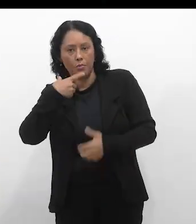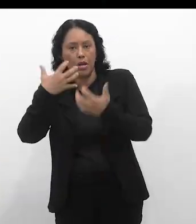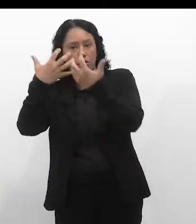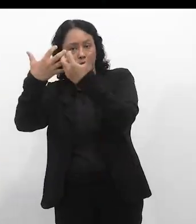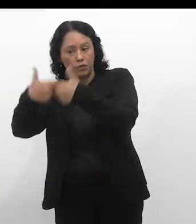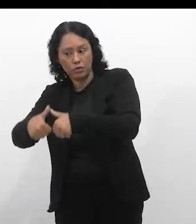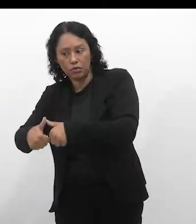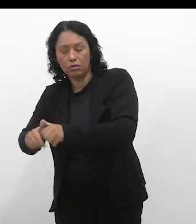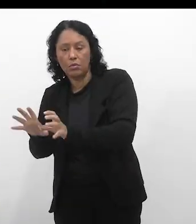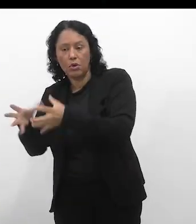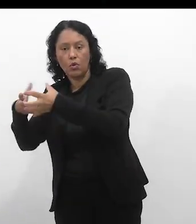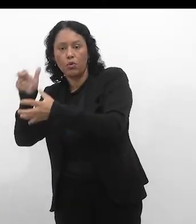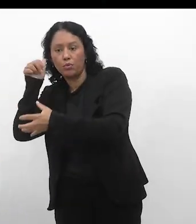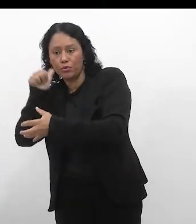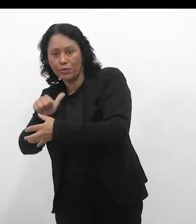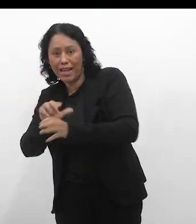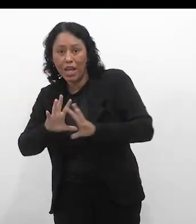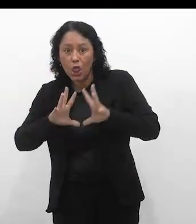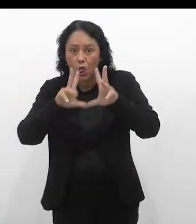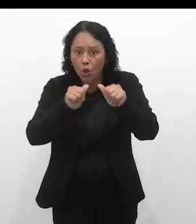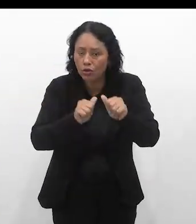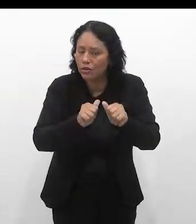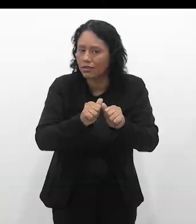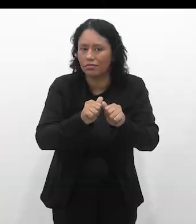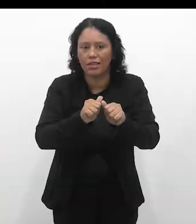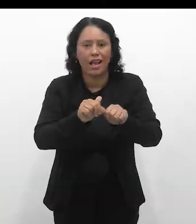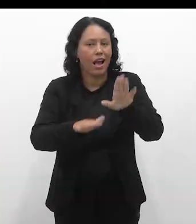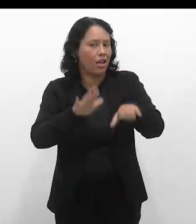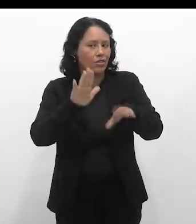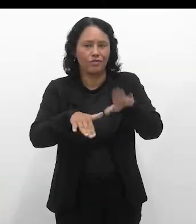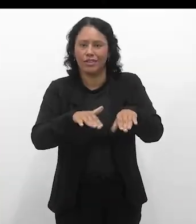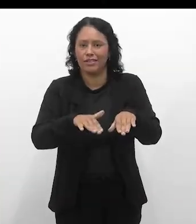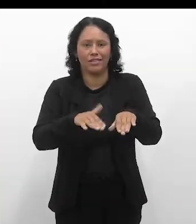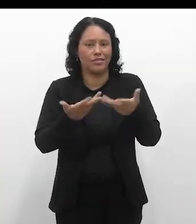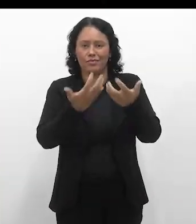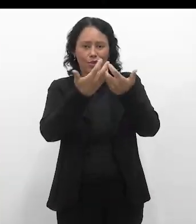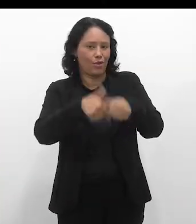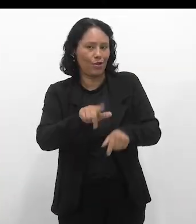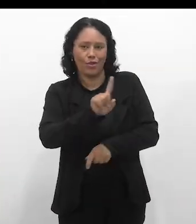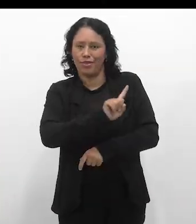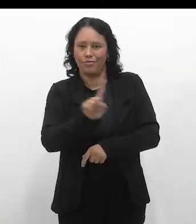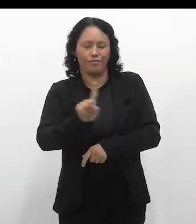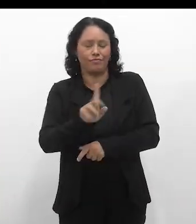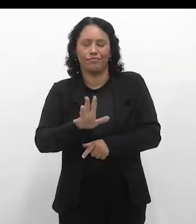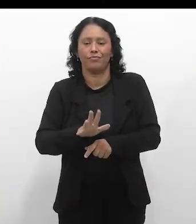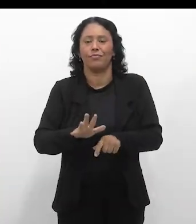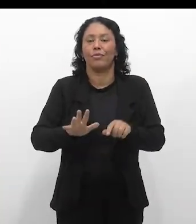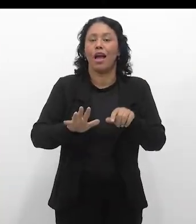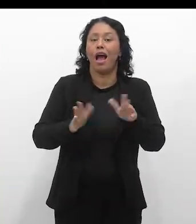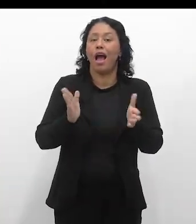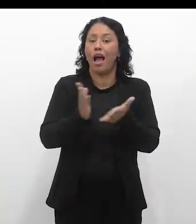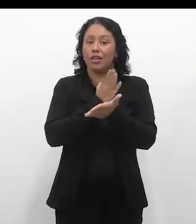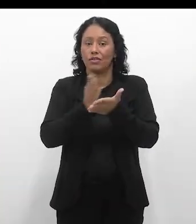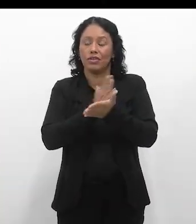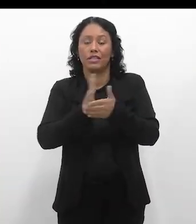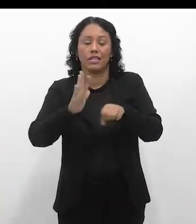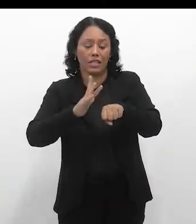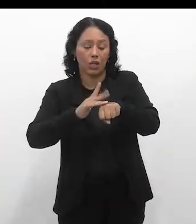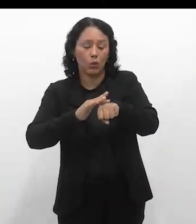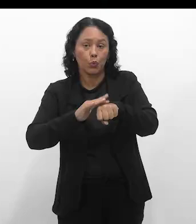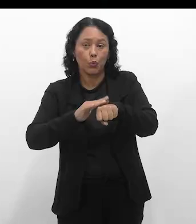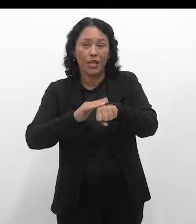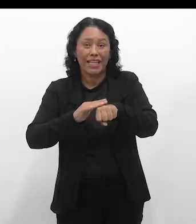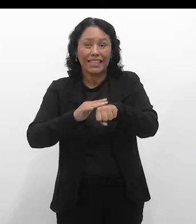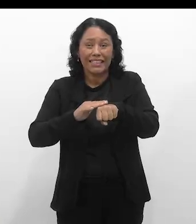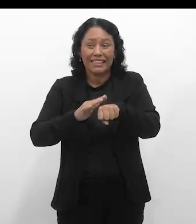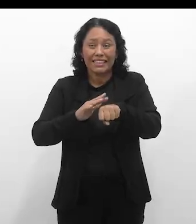para algumas, não funciona para todas. Muitas vezes a doença, ela tem uma dimensão que dispara